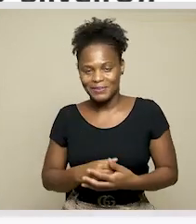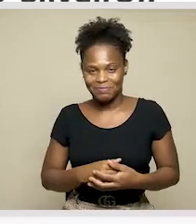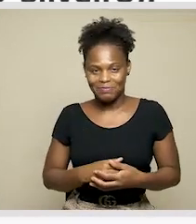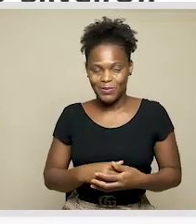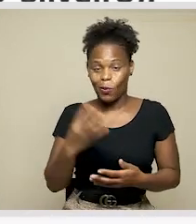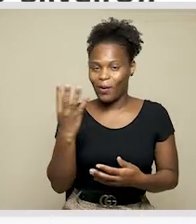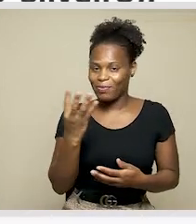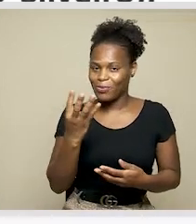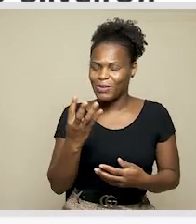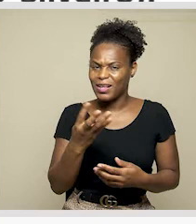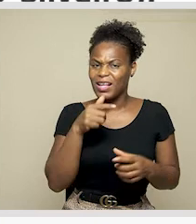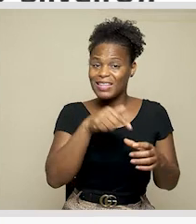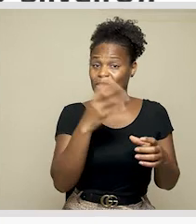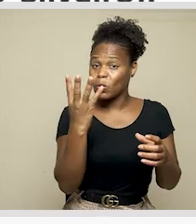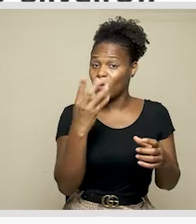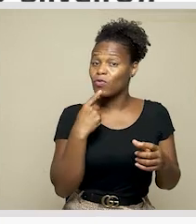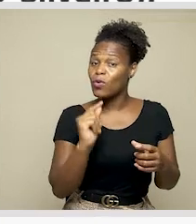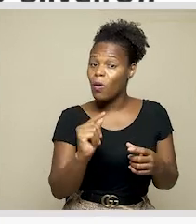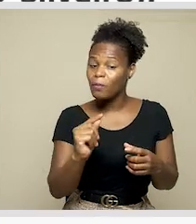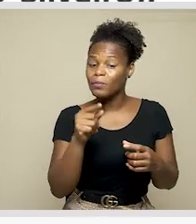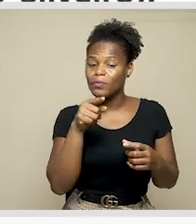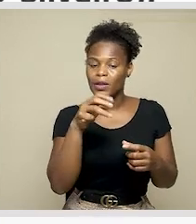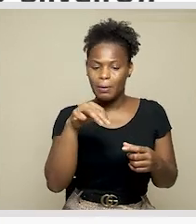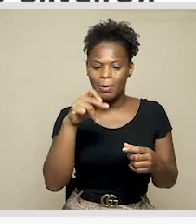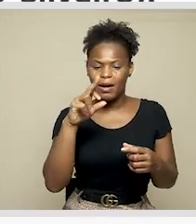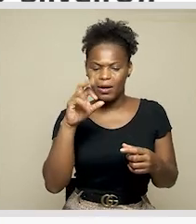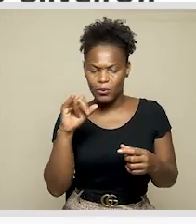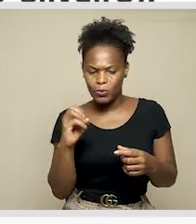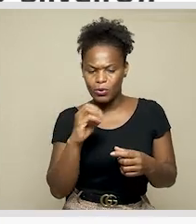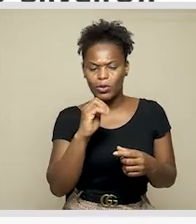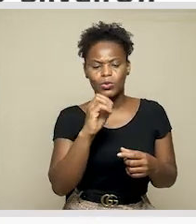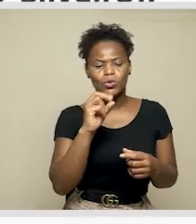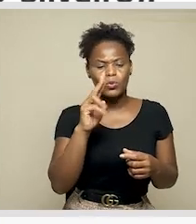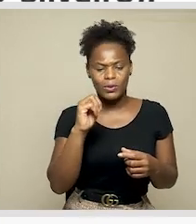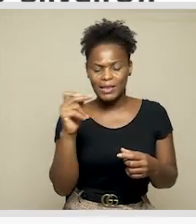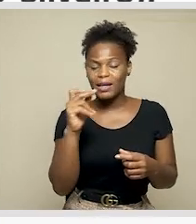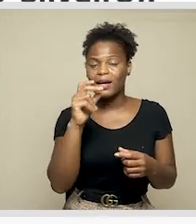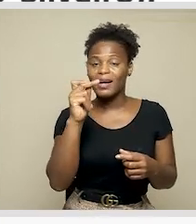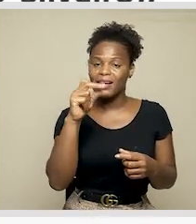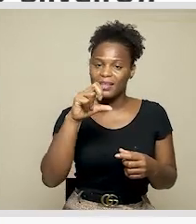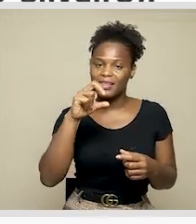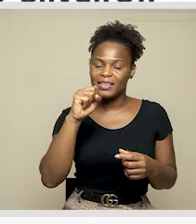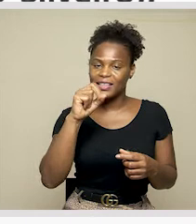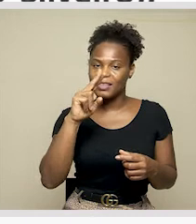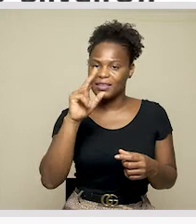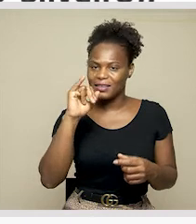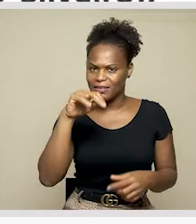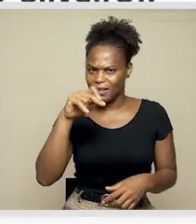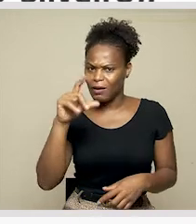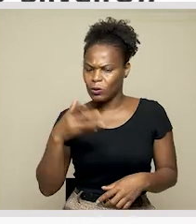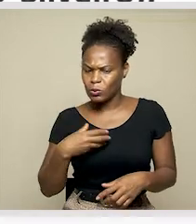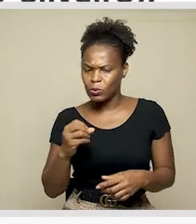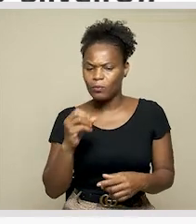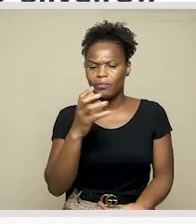4. Desses 4 nomes, Mário Souza, Aguinaldo Fonseca, Gabriel Mariano e Onésimo